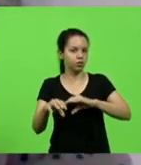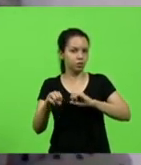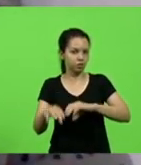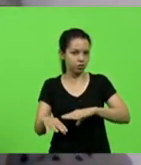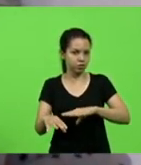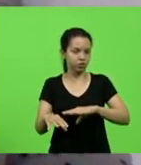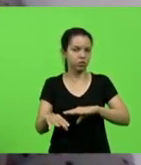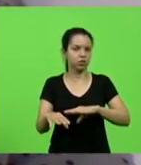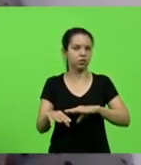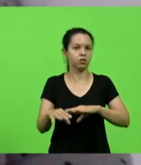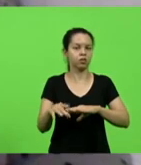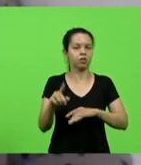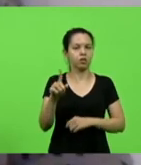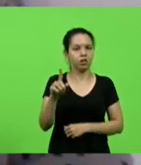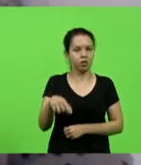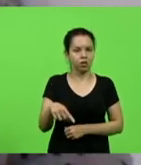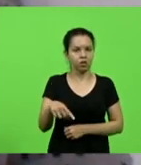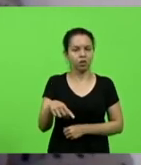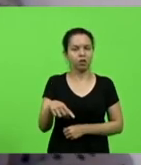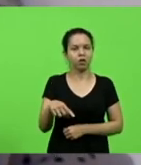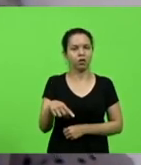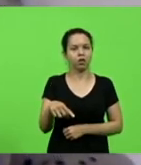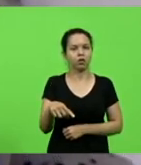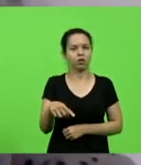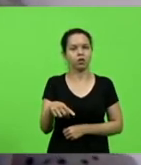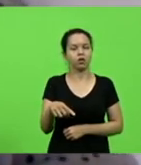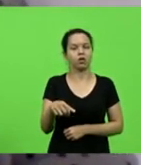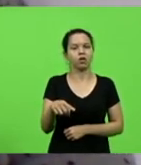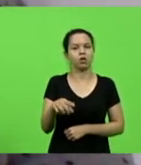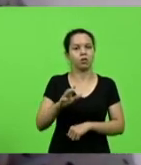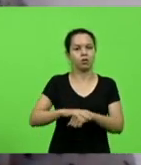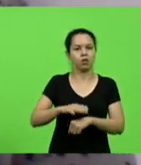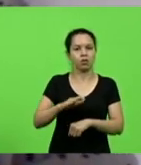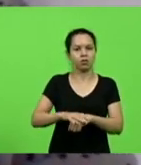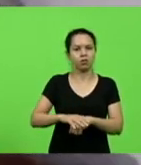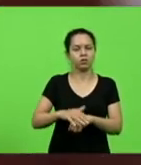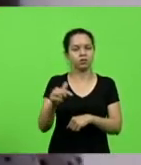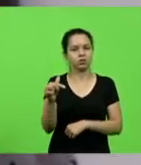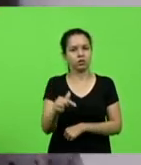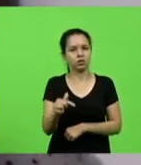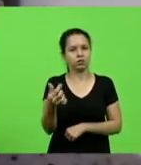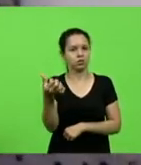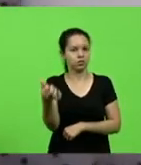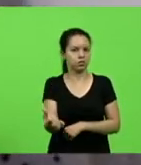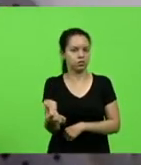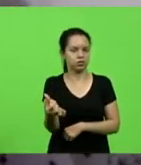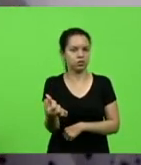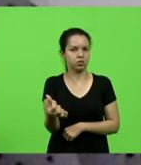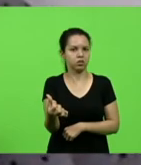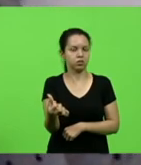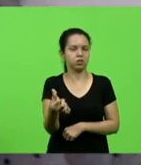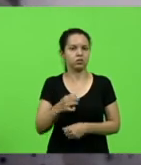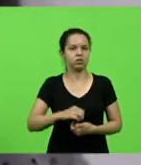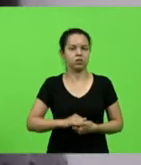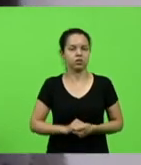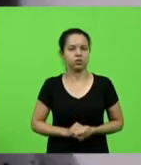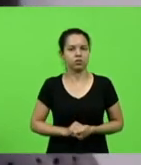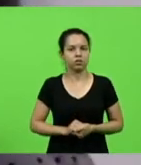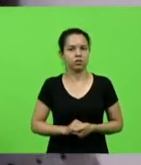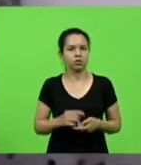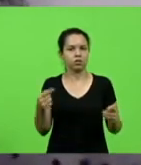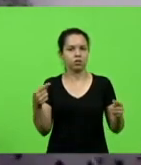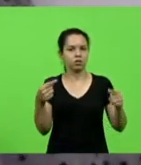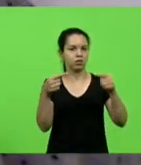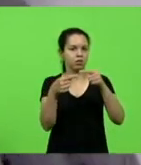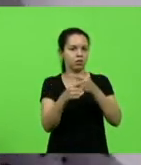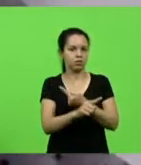dos 7 ou facultativo aos 6. Gente, tem uma inconsistência, tá?